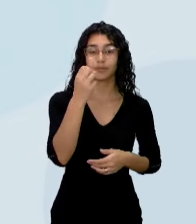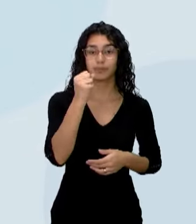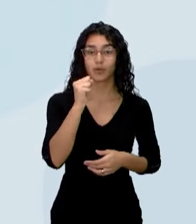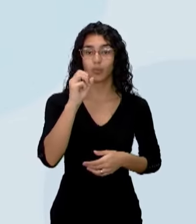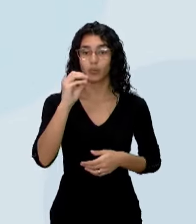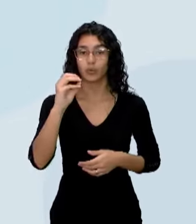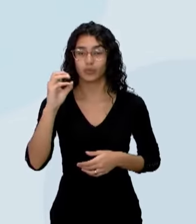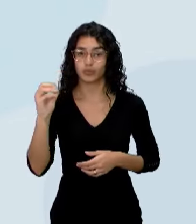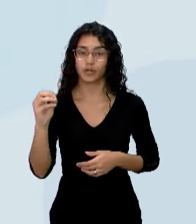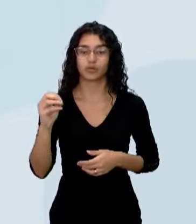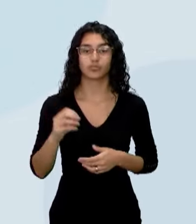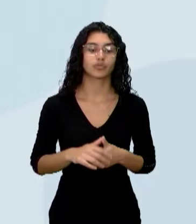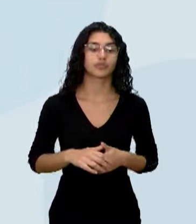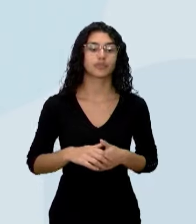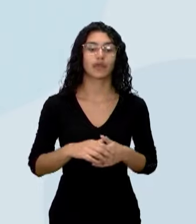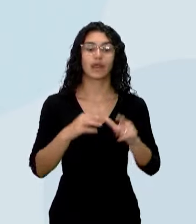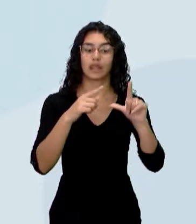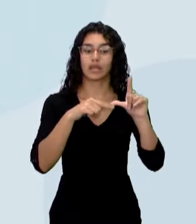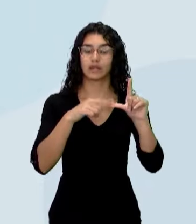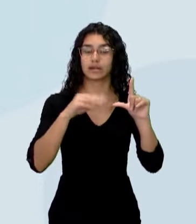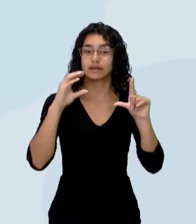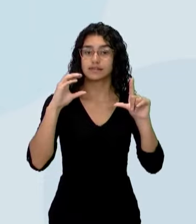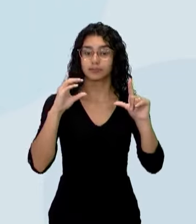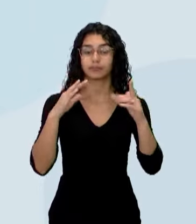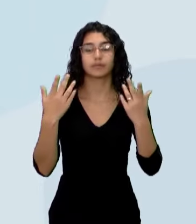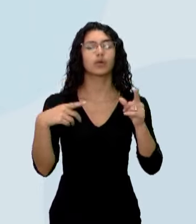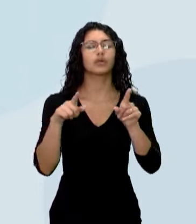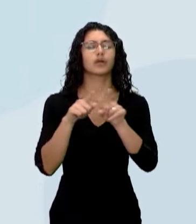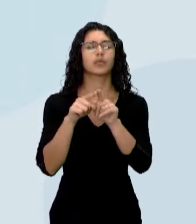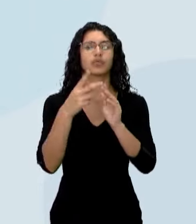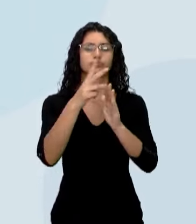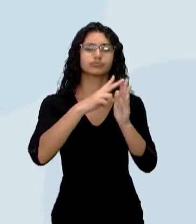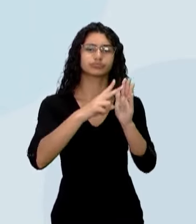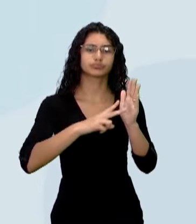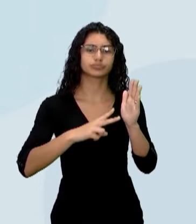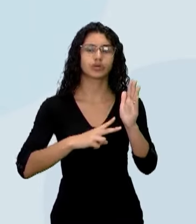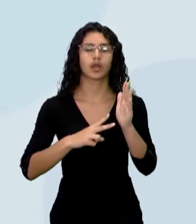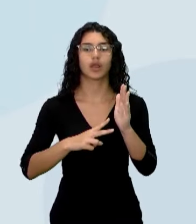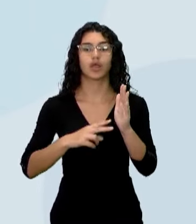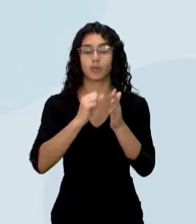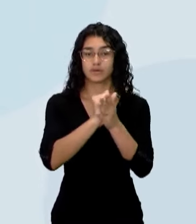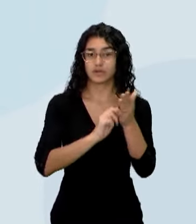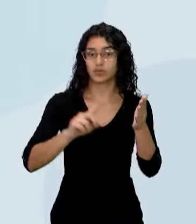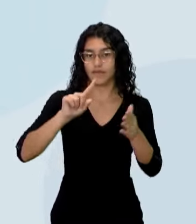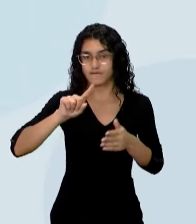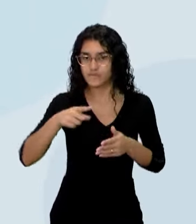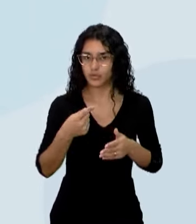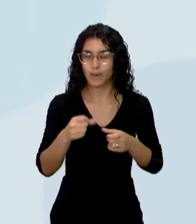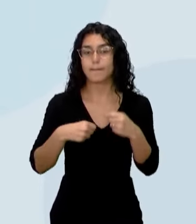3.800 quilogramas, alternativa C. Então, também quando a gente lê o exercício com uma vírgula, assim, ó, a gente já pode falar, ó,